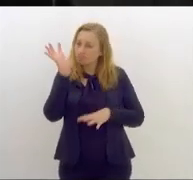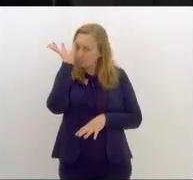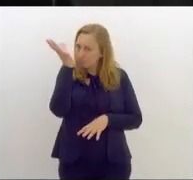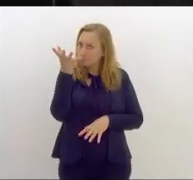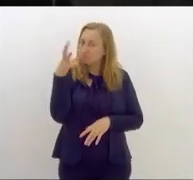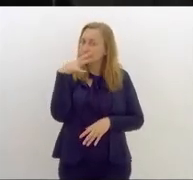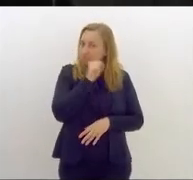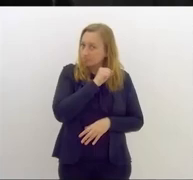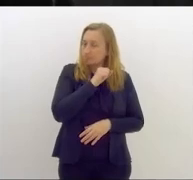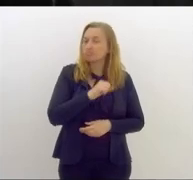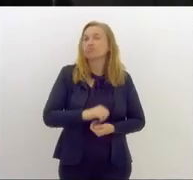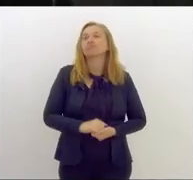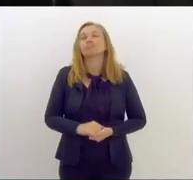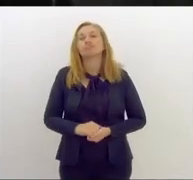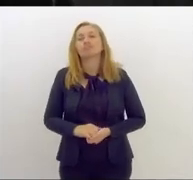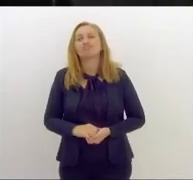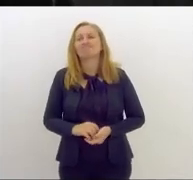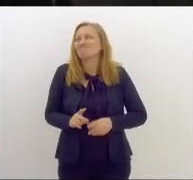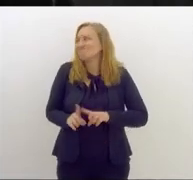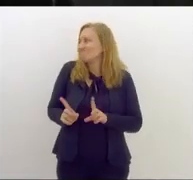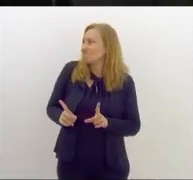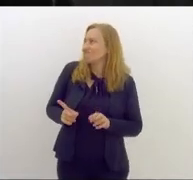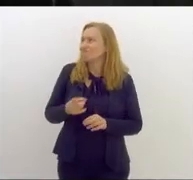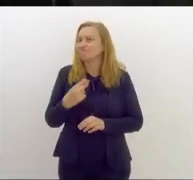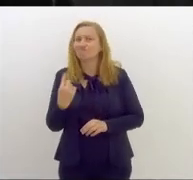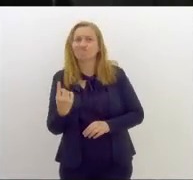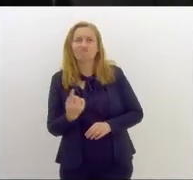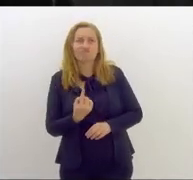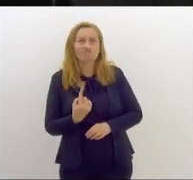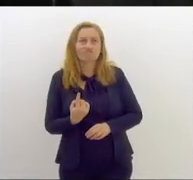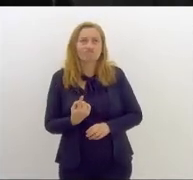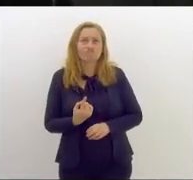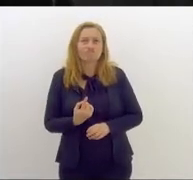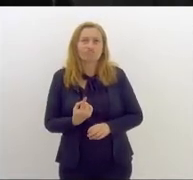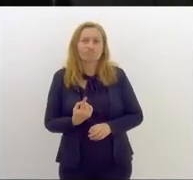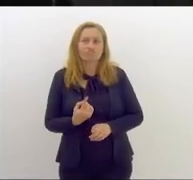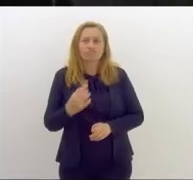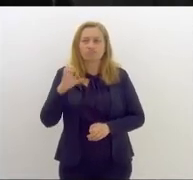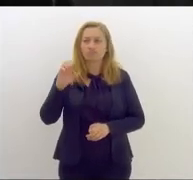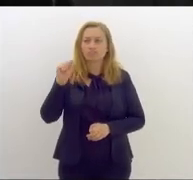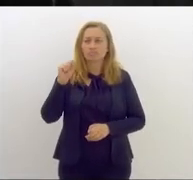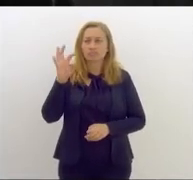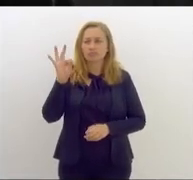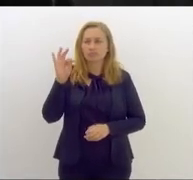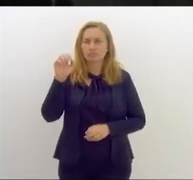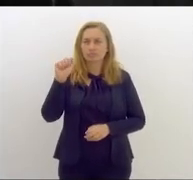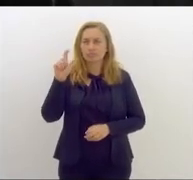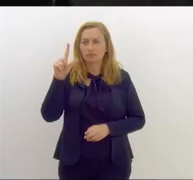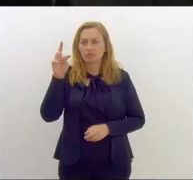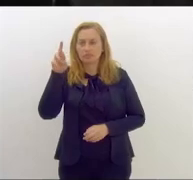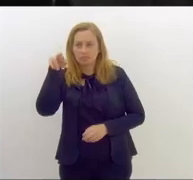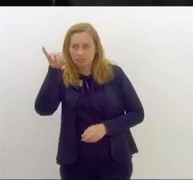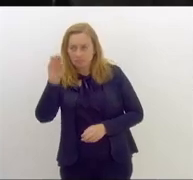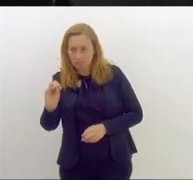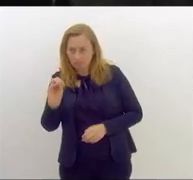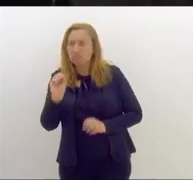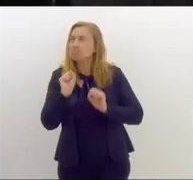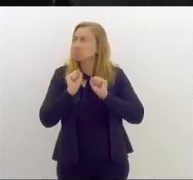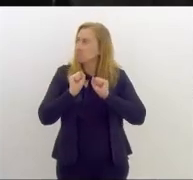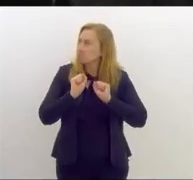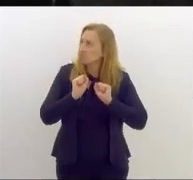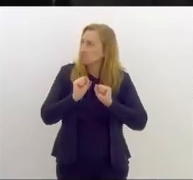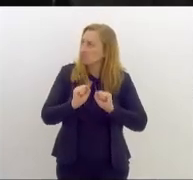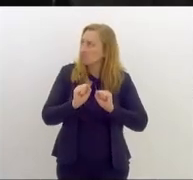solução ah mas os nossos estaleiros podem